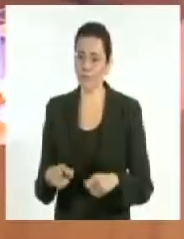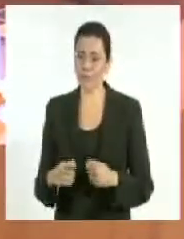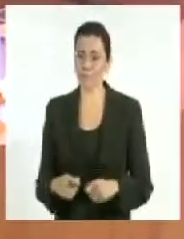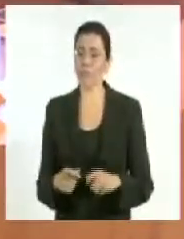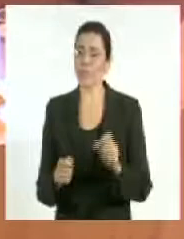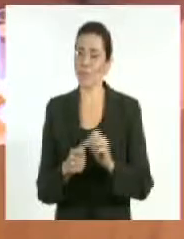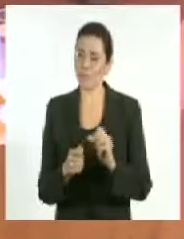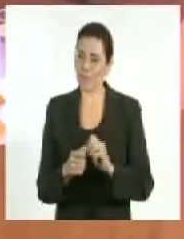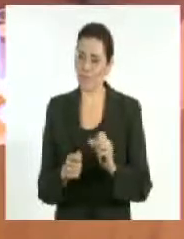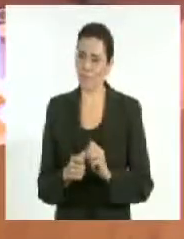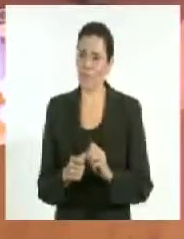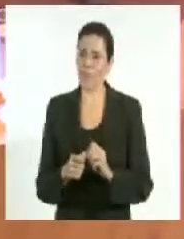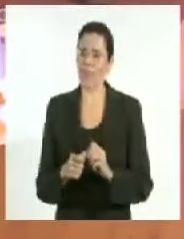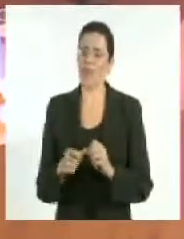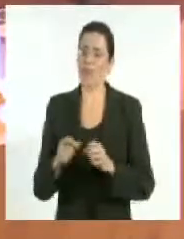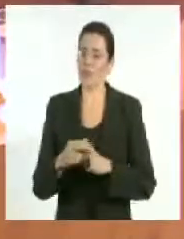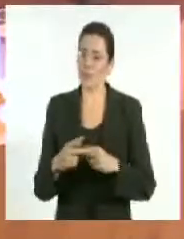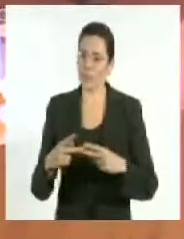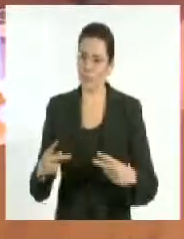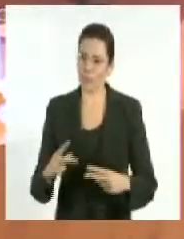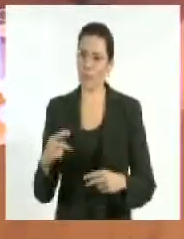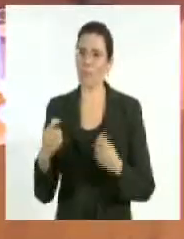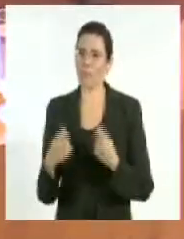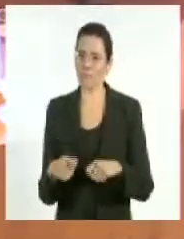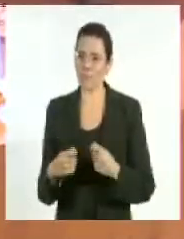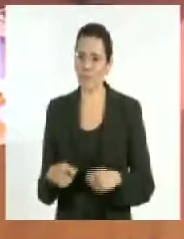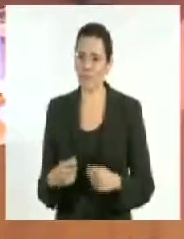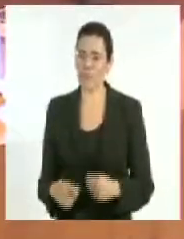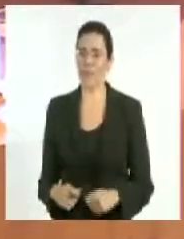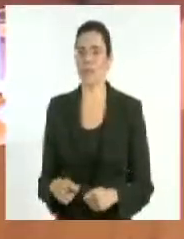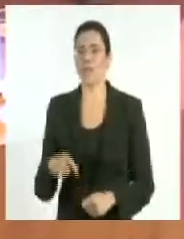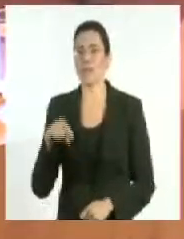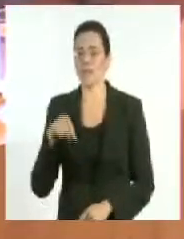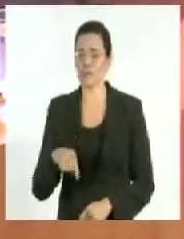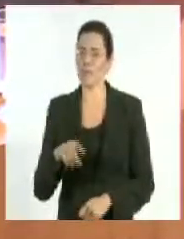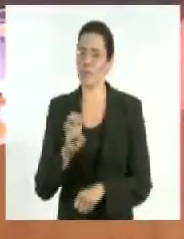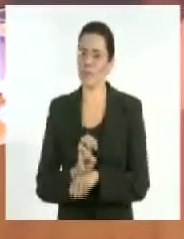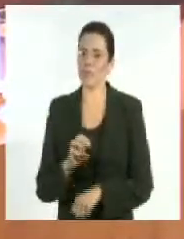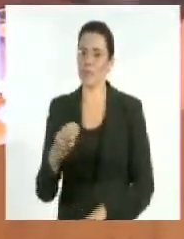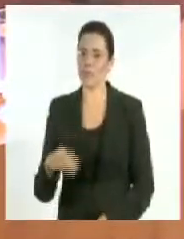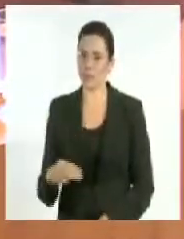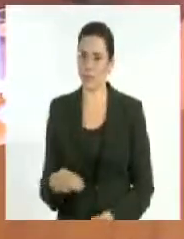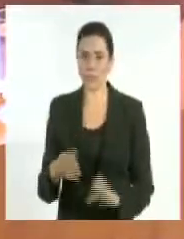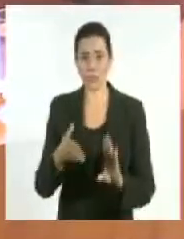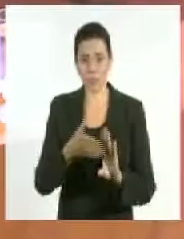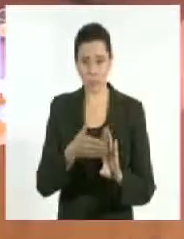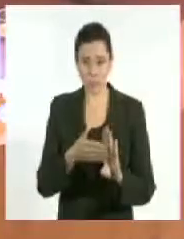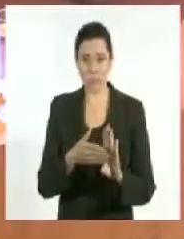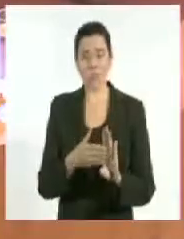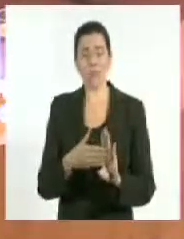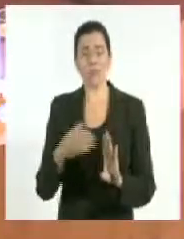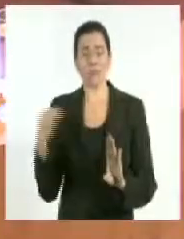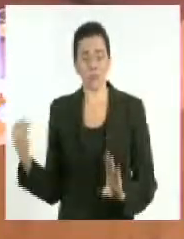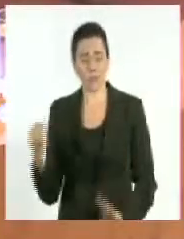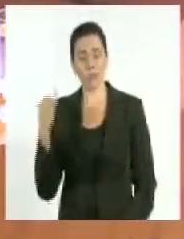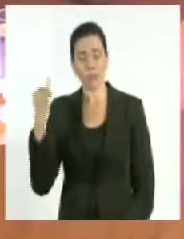suas competências. Essa é uma questão urgente, é uma pauta que tem que ser imposta pelo Congresso